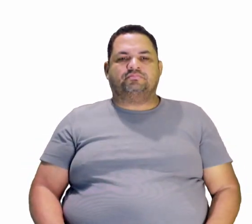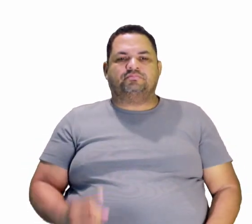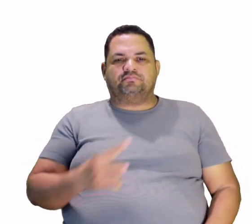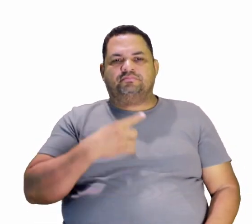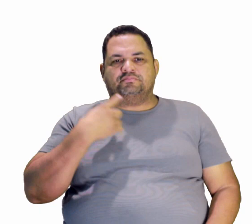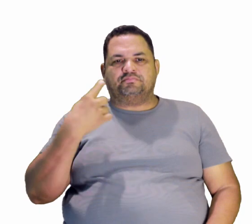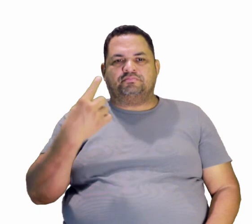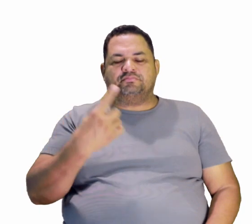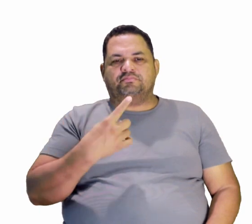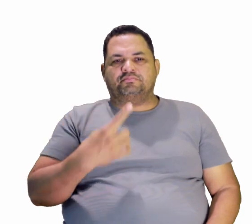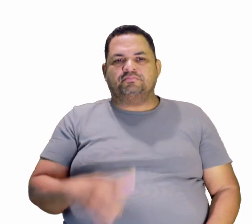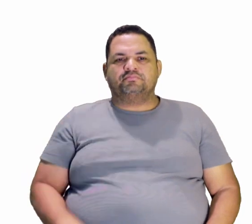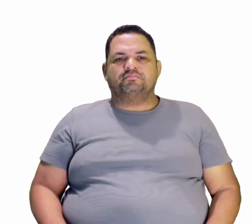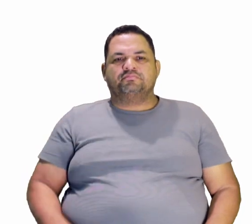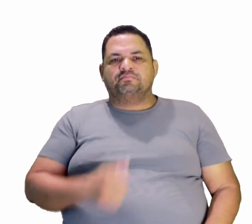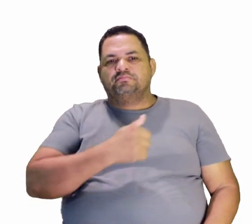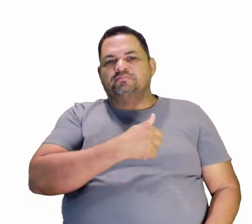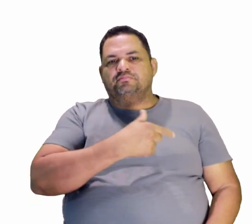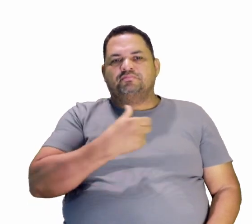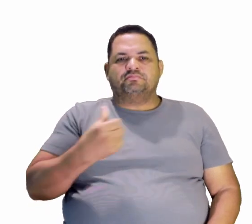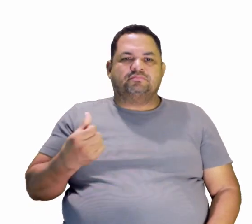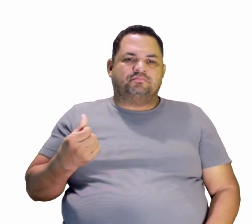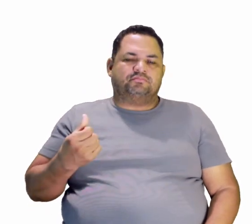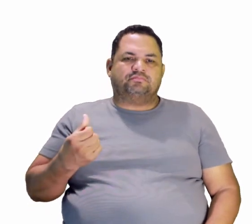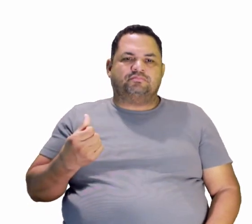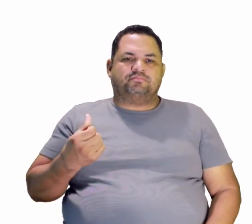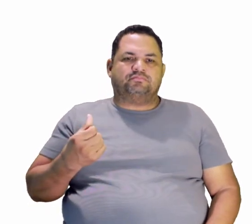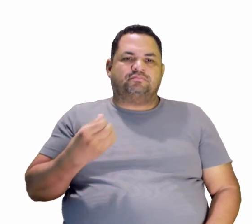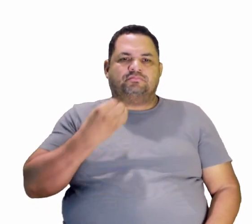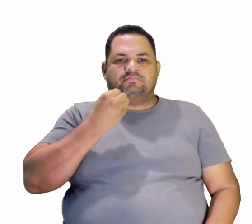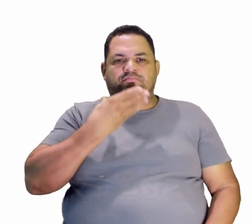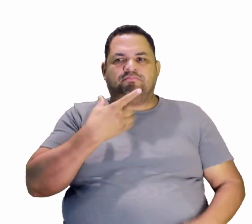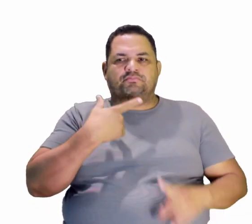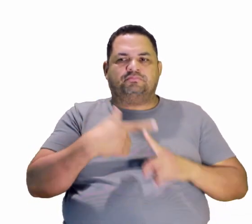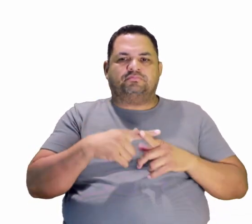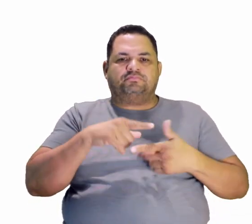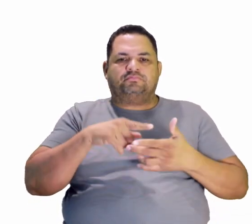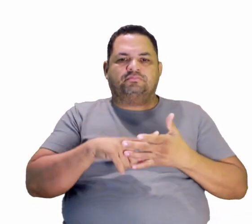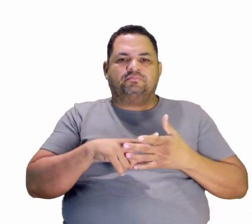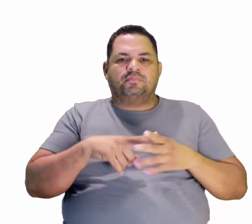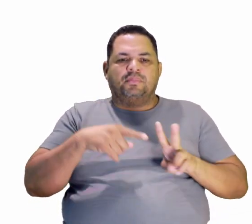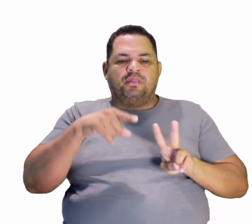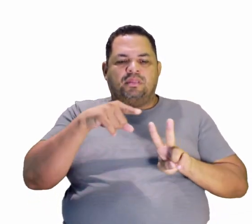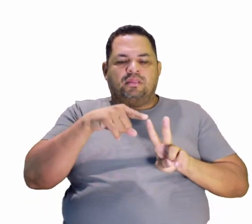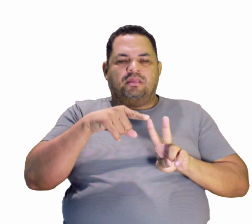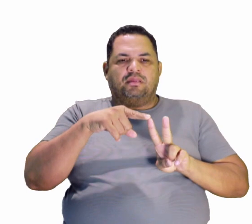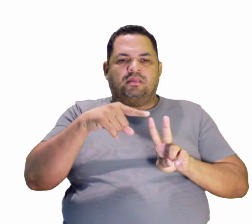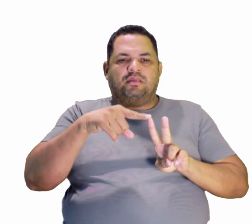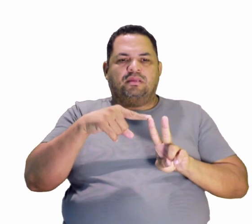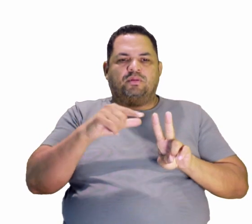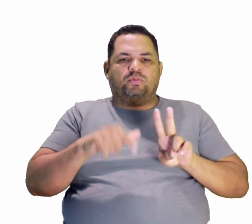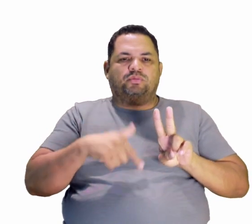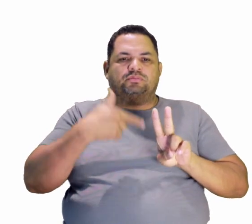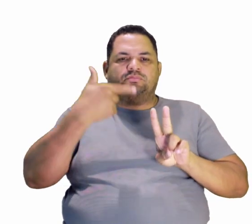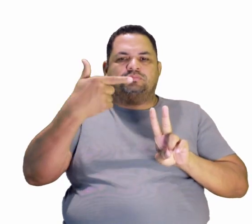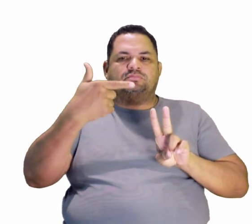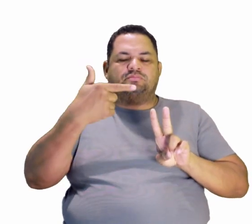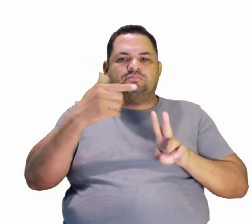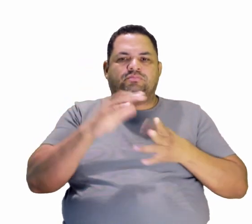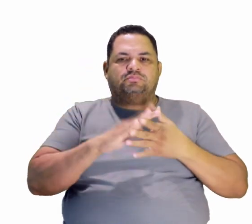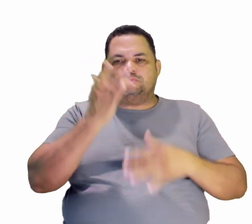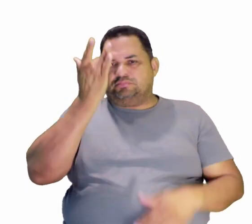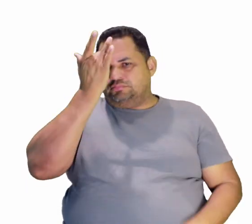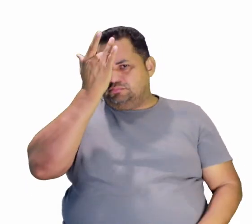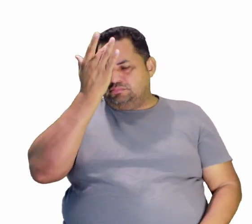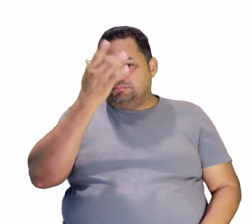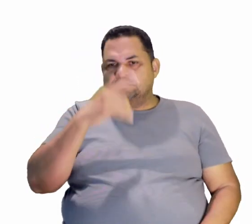quê? 16. Um delta 16 é bom, porque a raiz quadrada de delta, raiz quadrada de 16 é mais fácil, né?